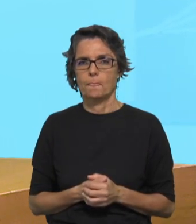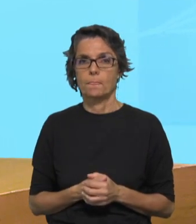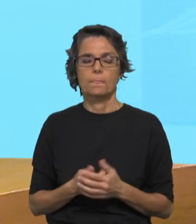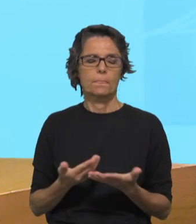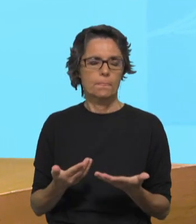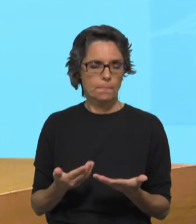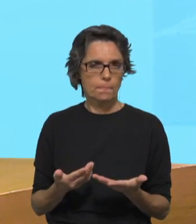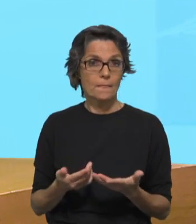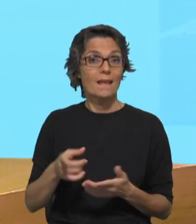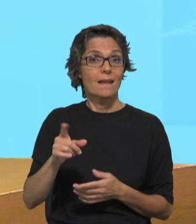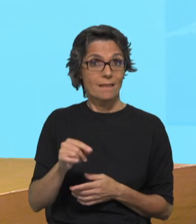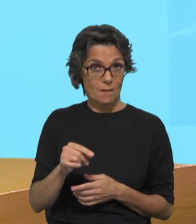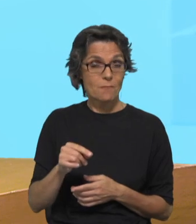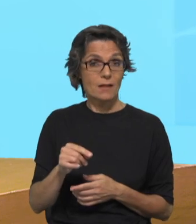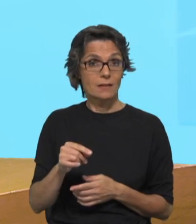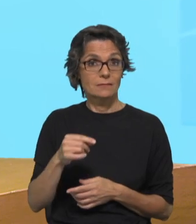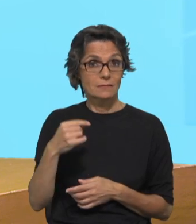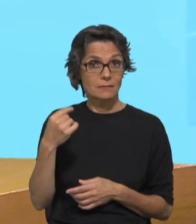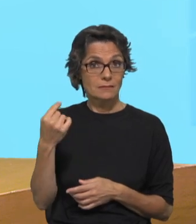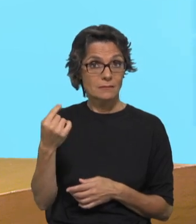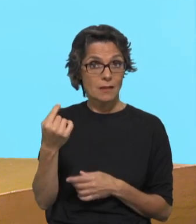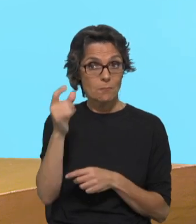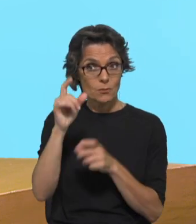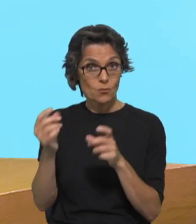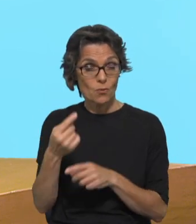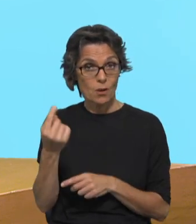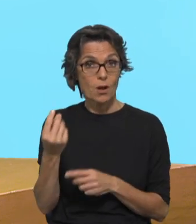Até há motivações